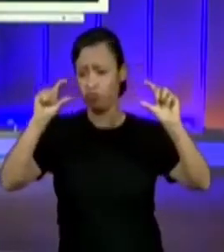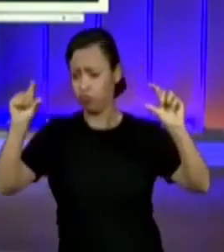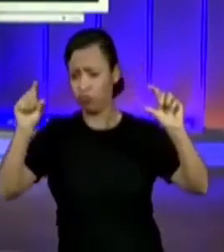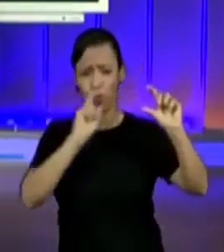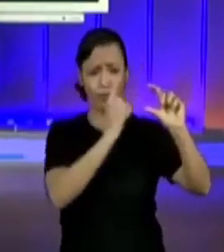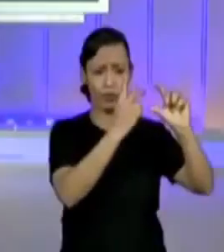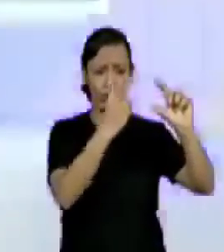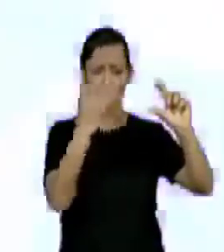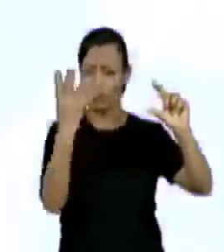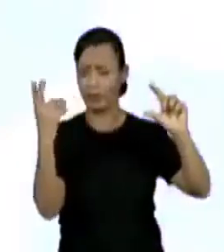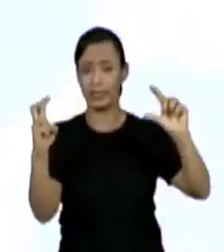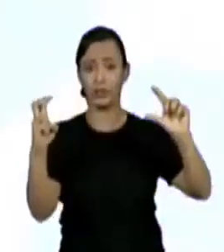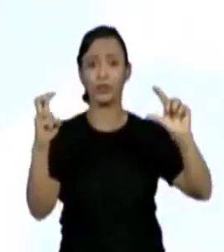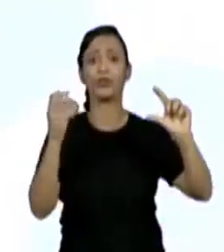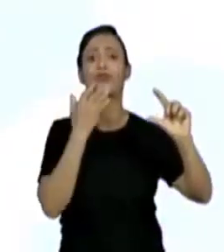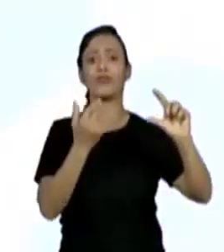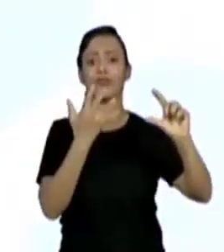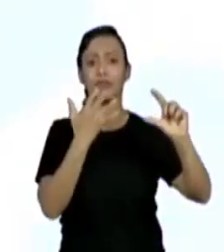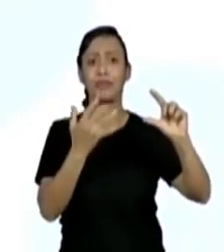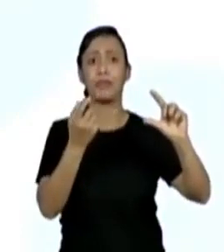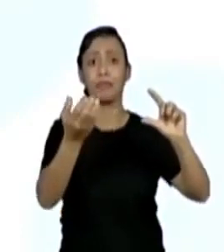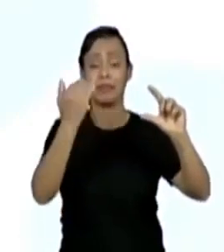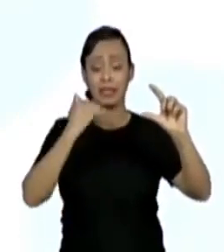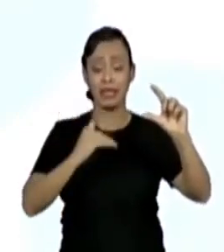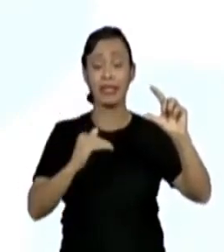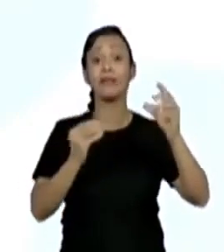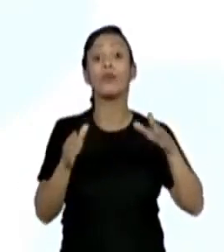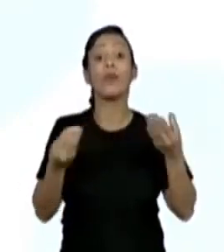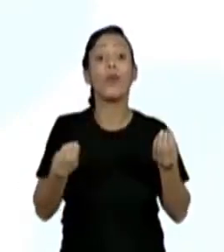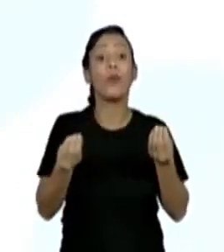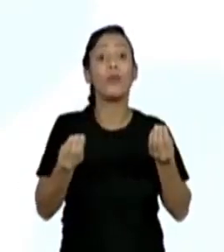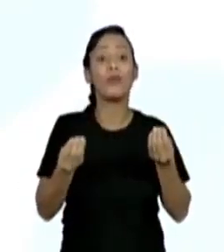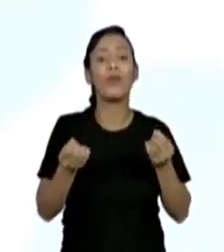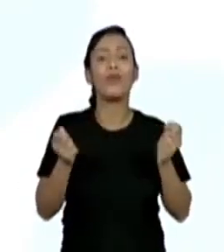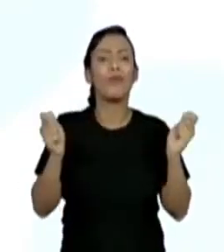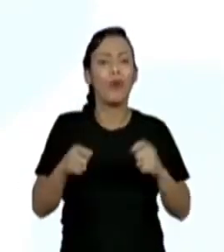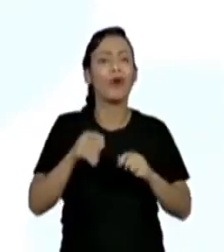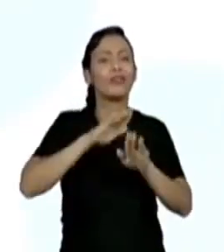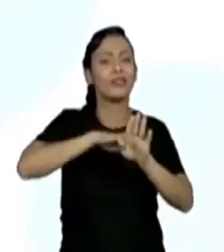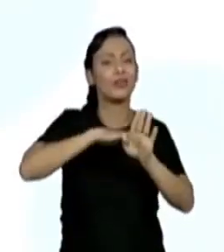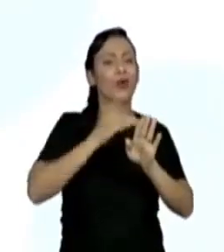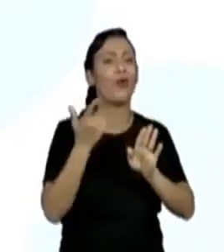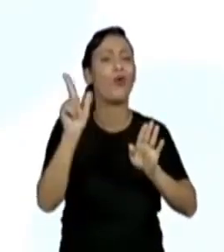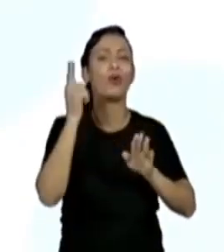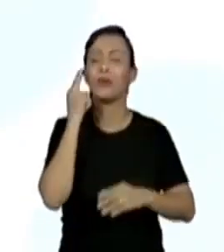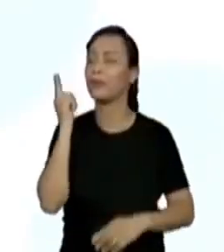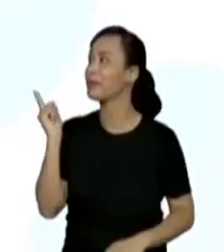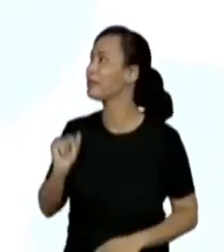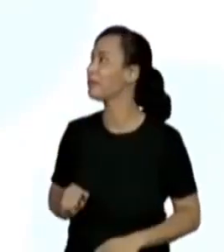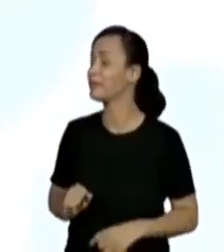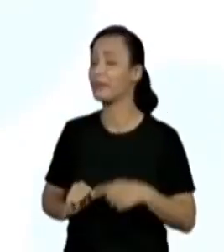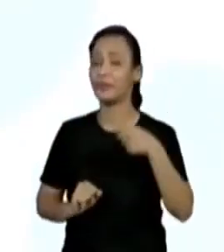com 1 meio não é posso também representar com 1